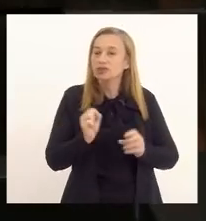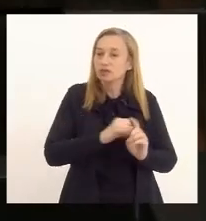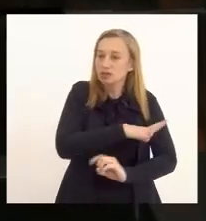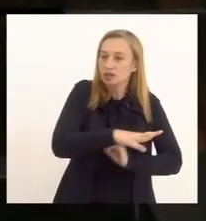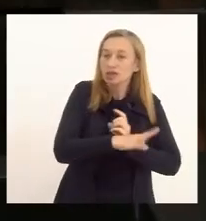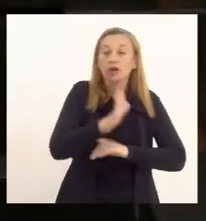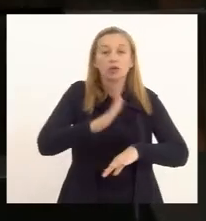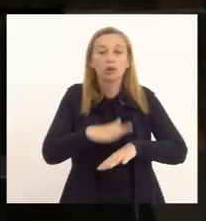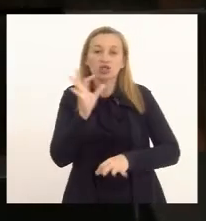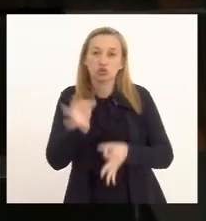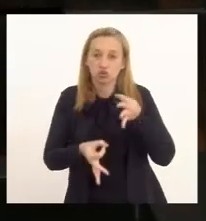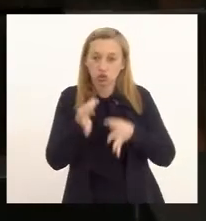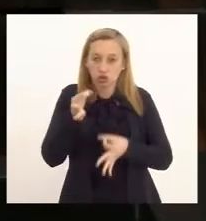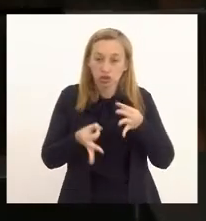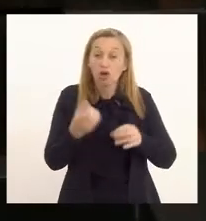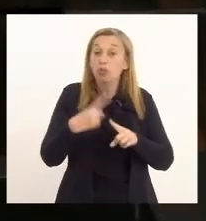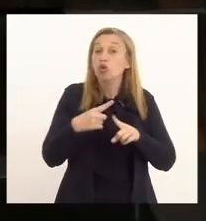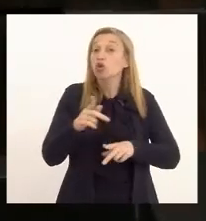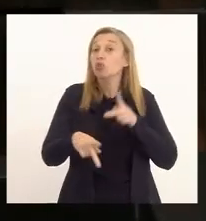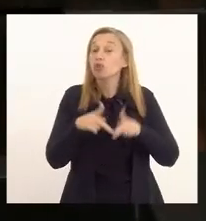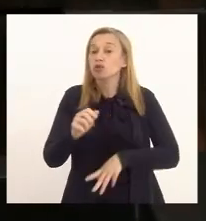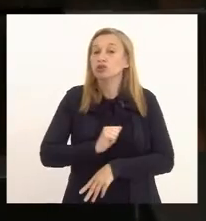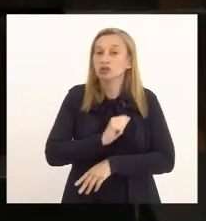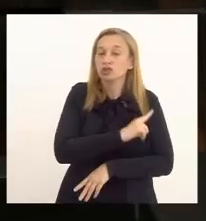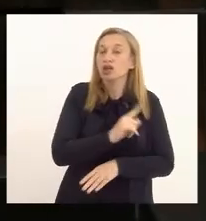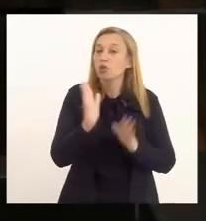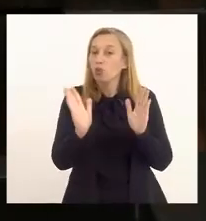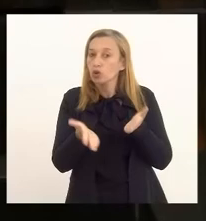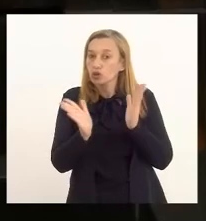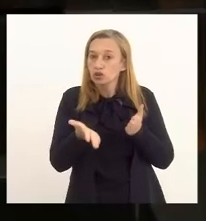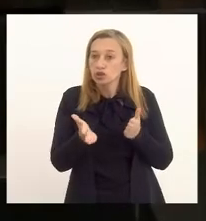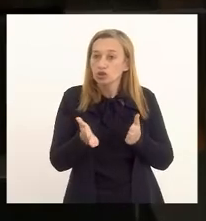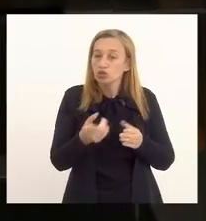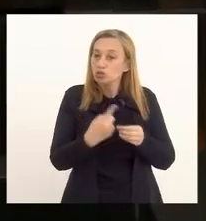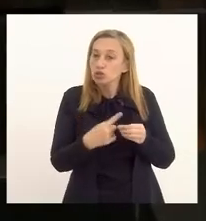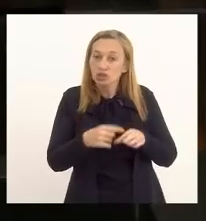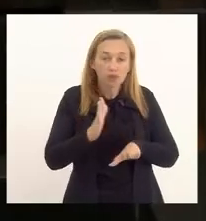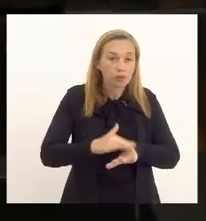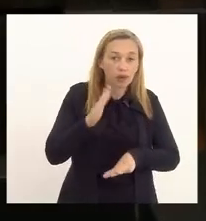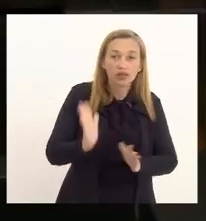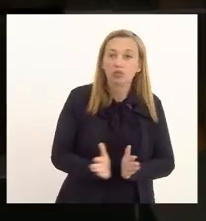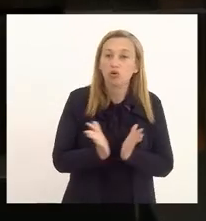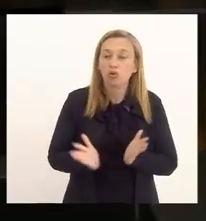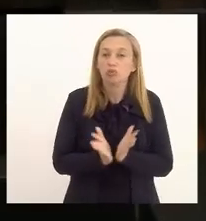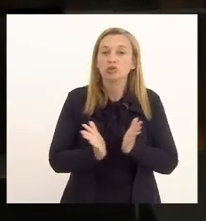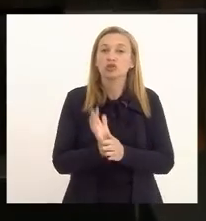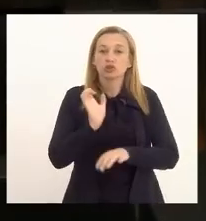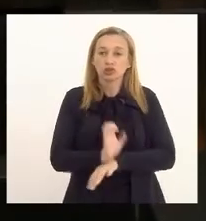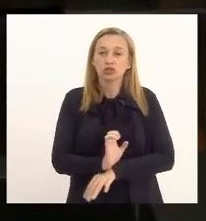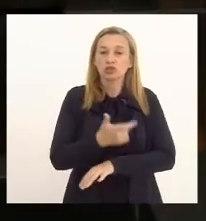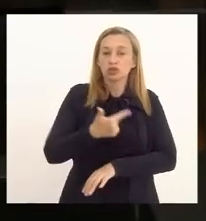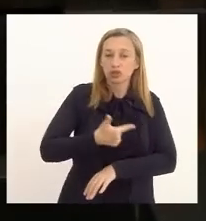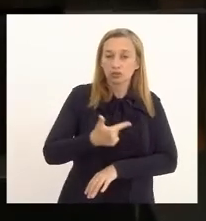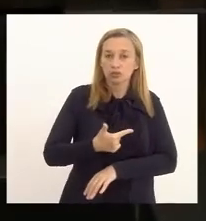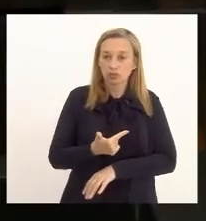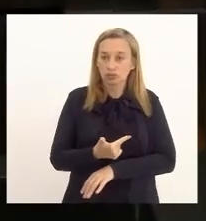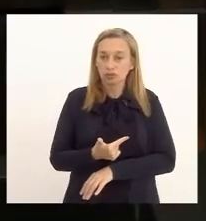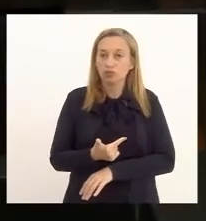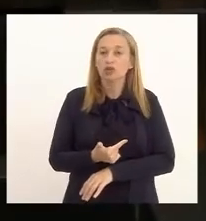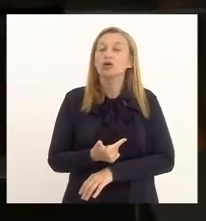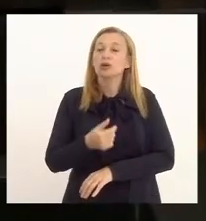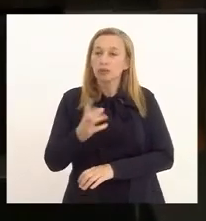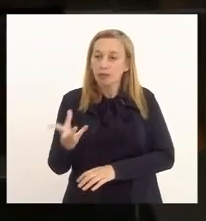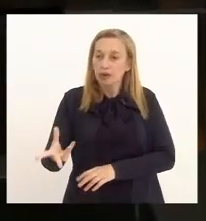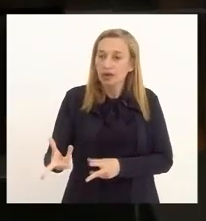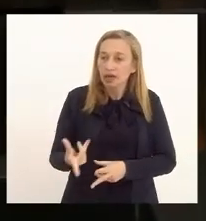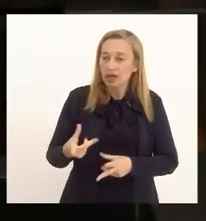com mais justiça, porque a população de São Gonçalo hoje, um dos municípios mais pobres do estado e o segundo maior município, merece